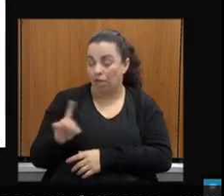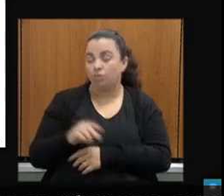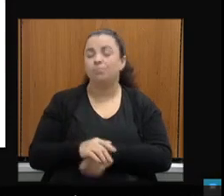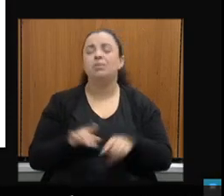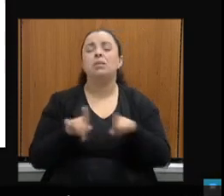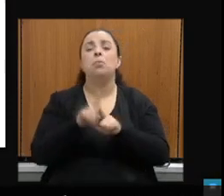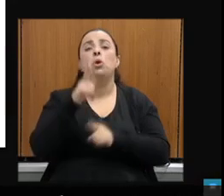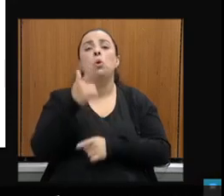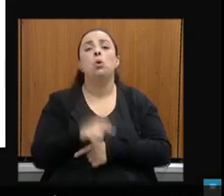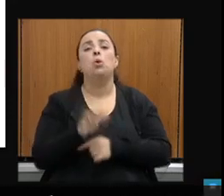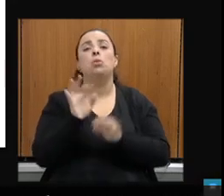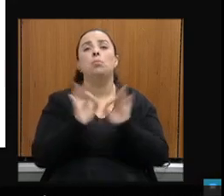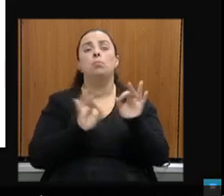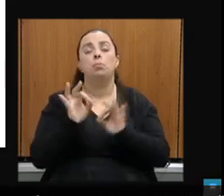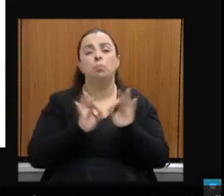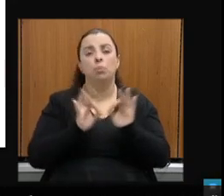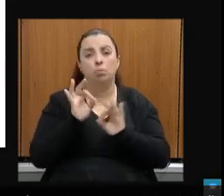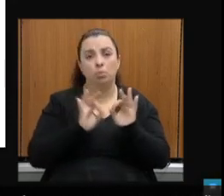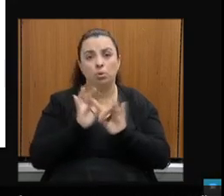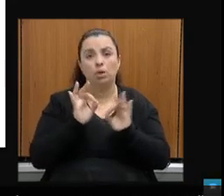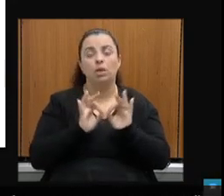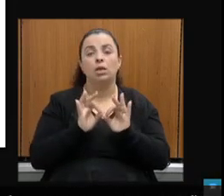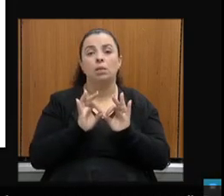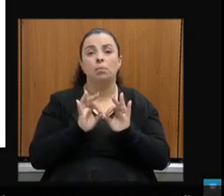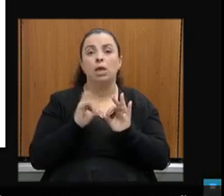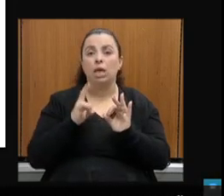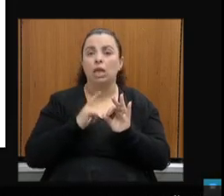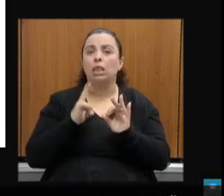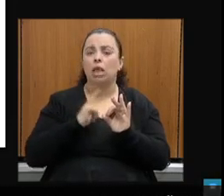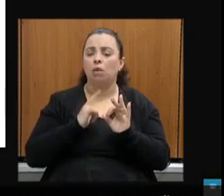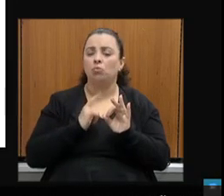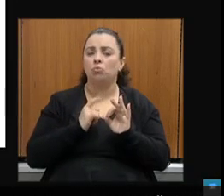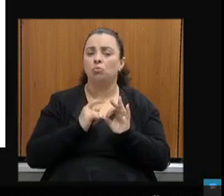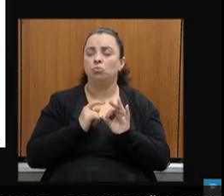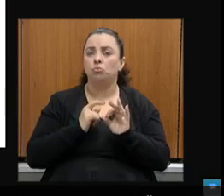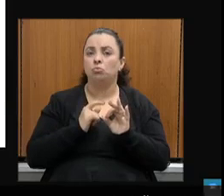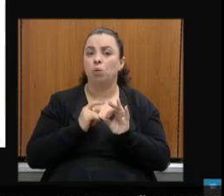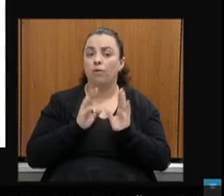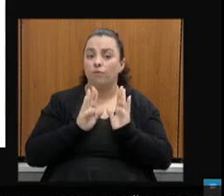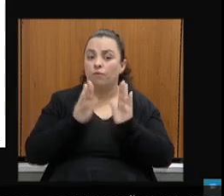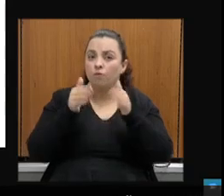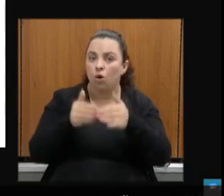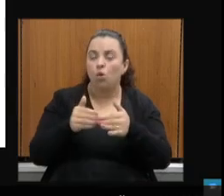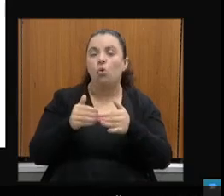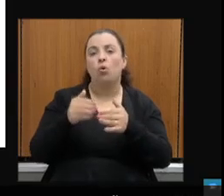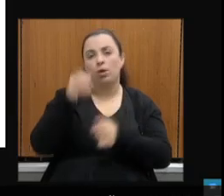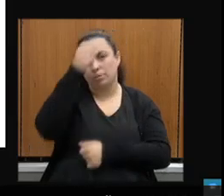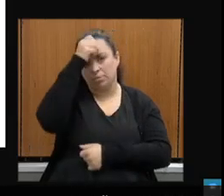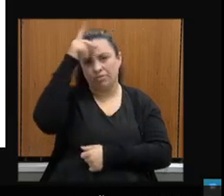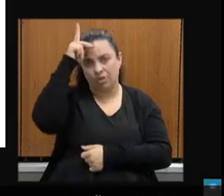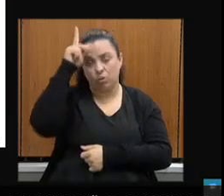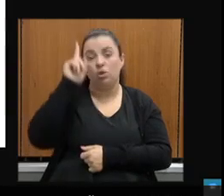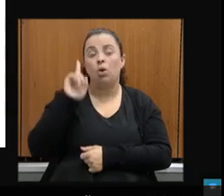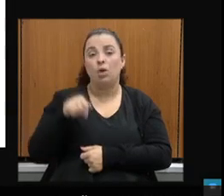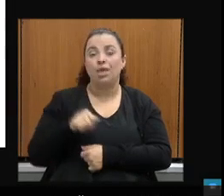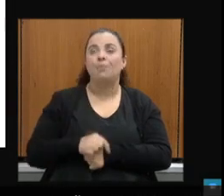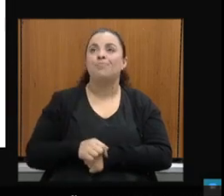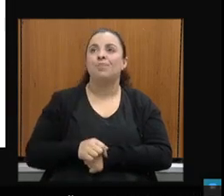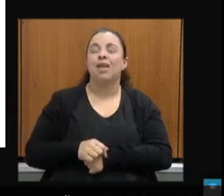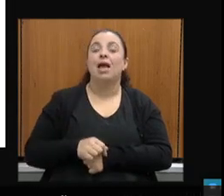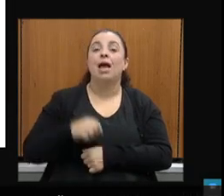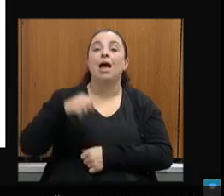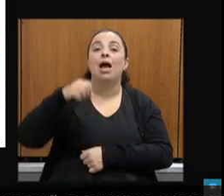um programa que também um programa muito dirigido é a as prefeituras que é substituir a iluminação pública